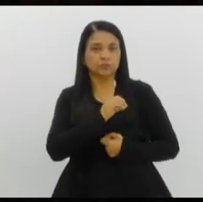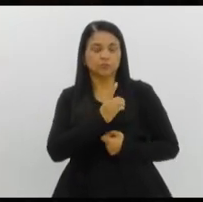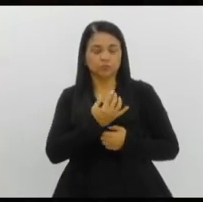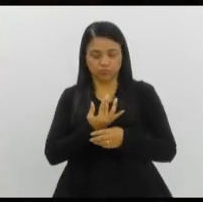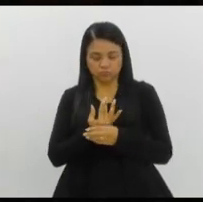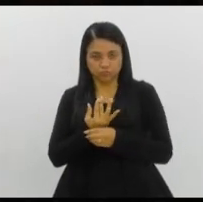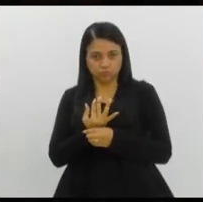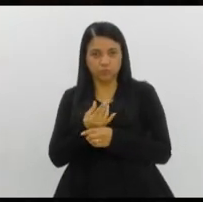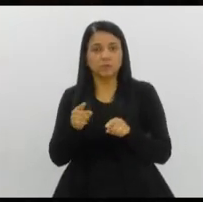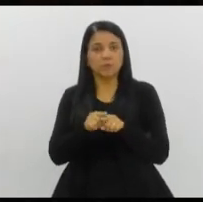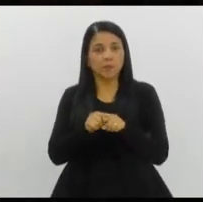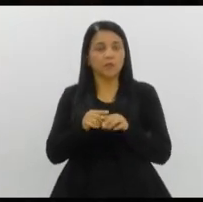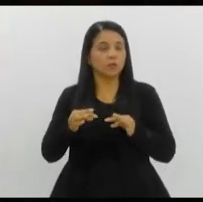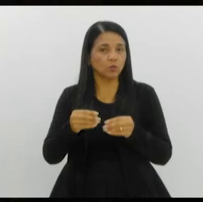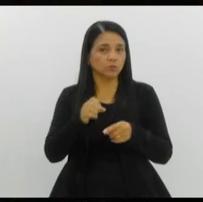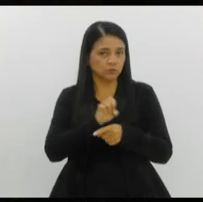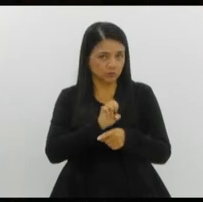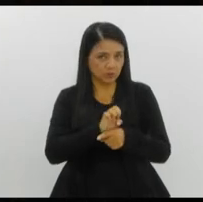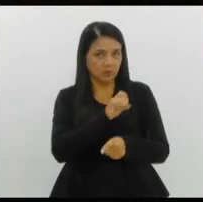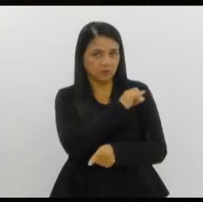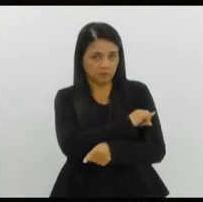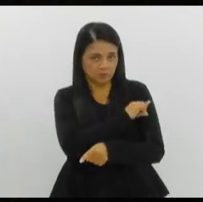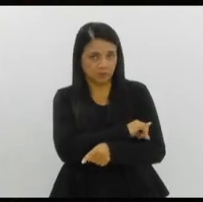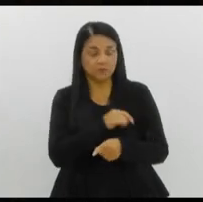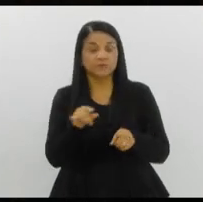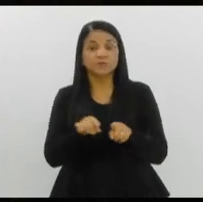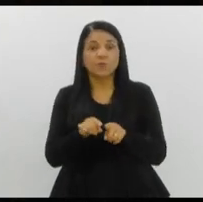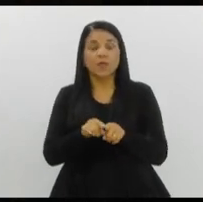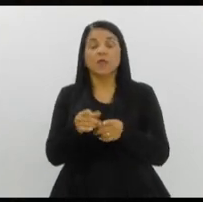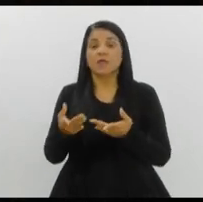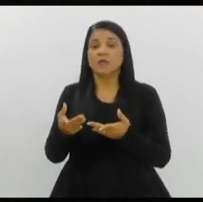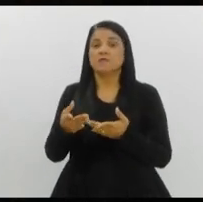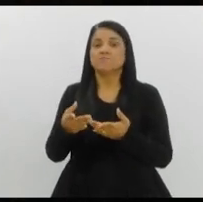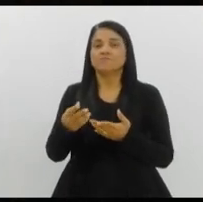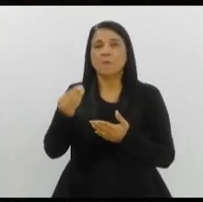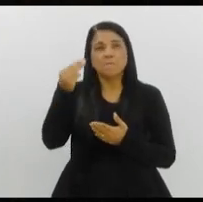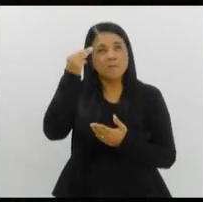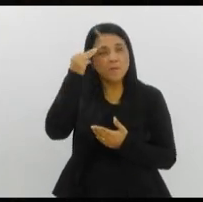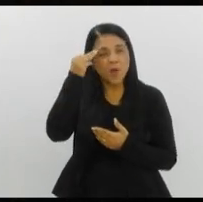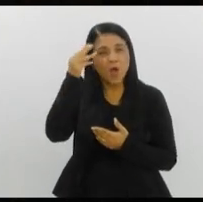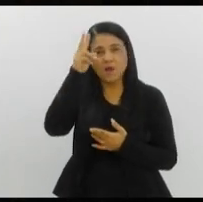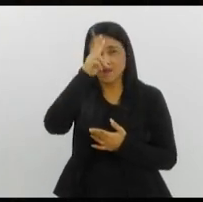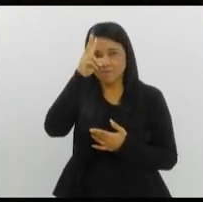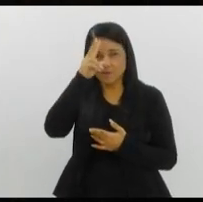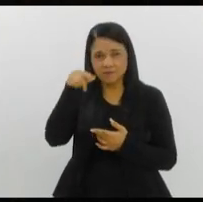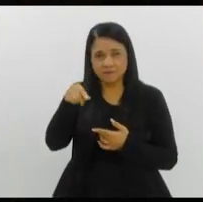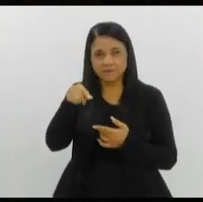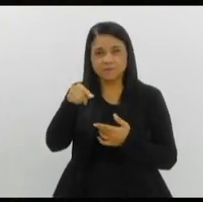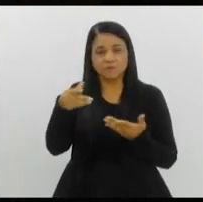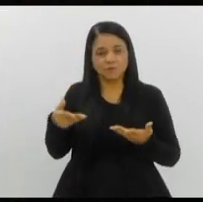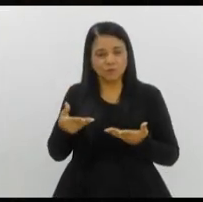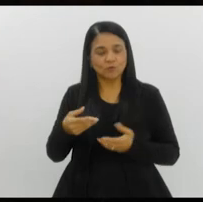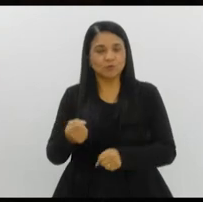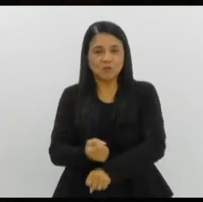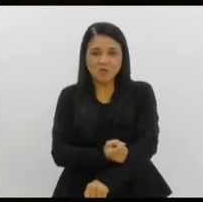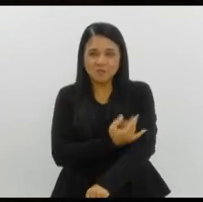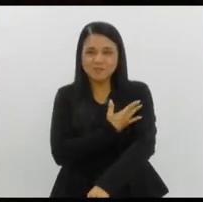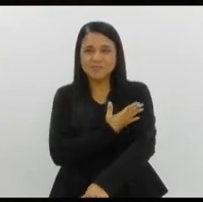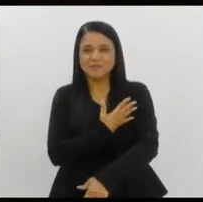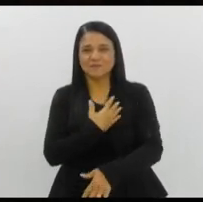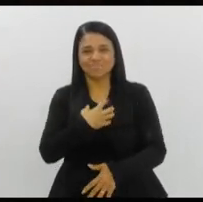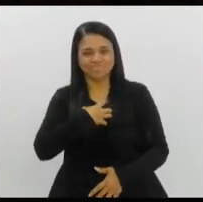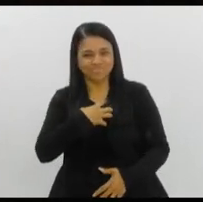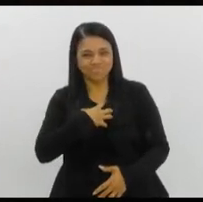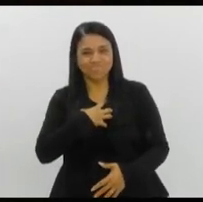dizer, deputada Lucinha, que são por essas situações e essas memórias que hoje é um dia repleto de emoções para mim, e